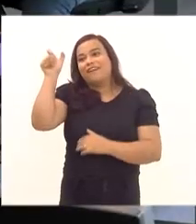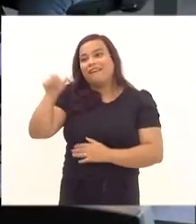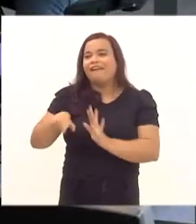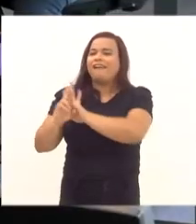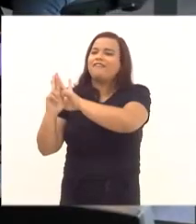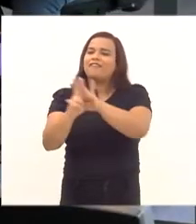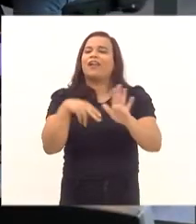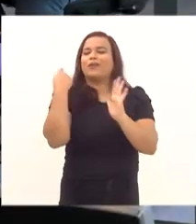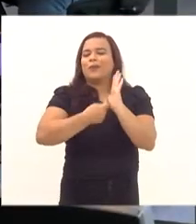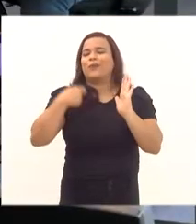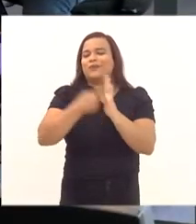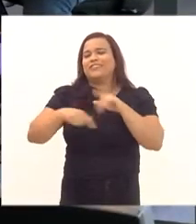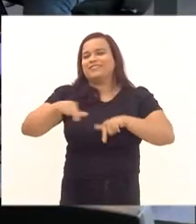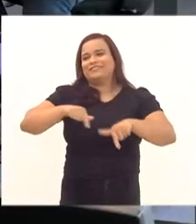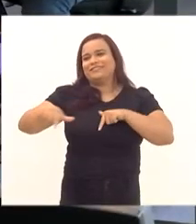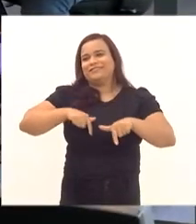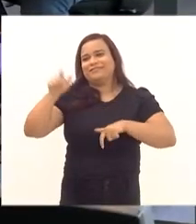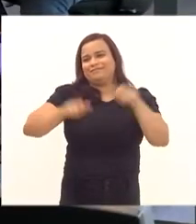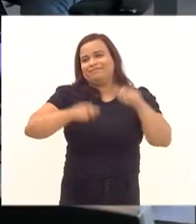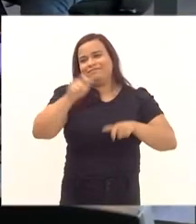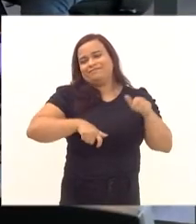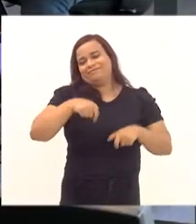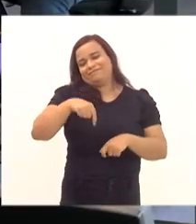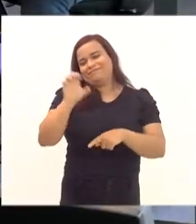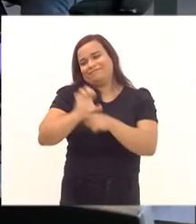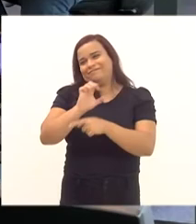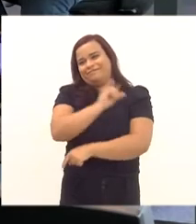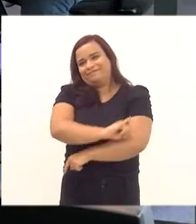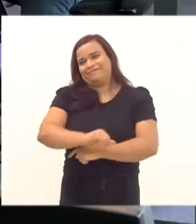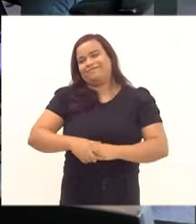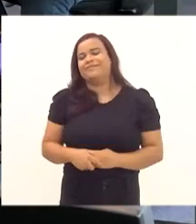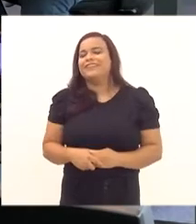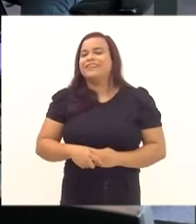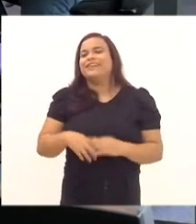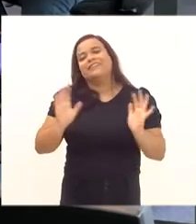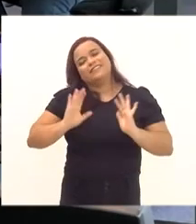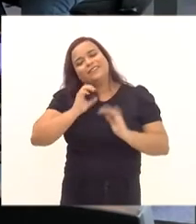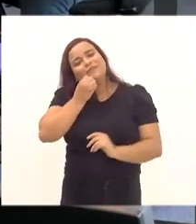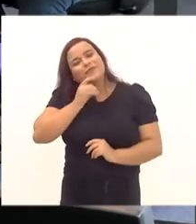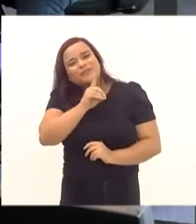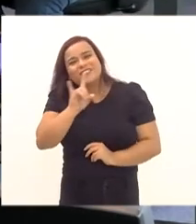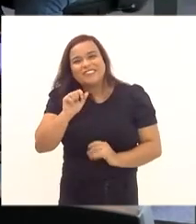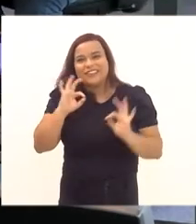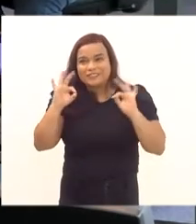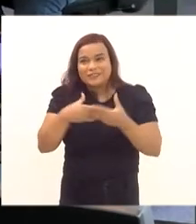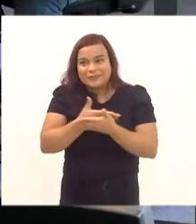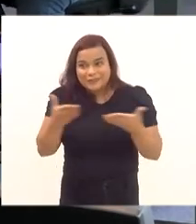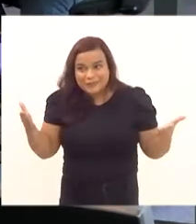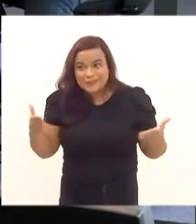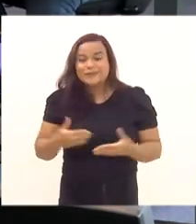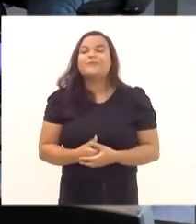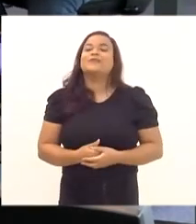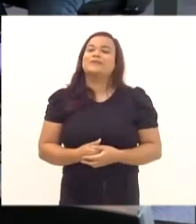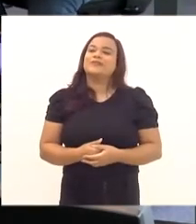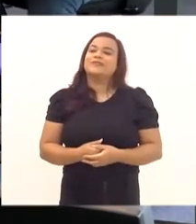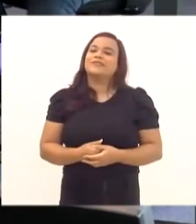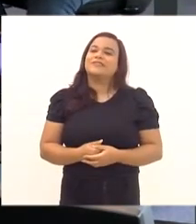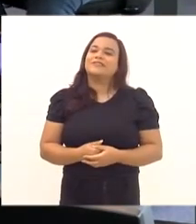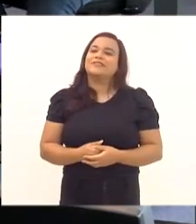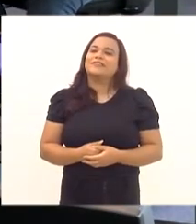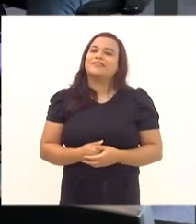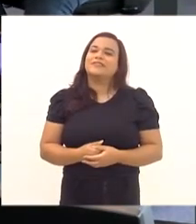da Luta dos trabalhadores e trabalhadoras do Estado do Rio de Janeiro bem bom dia bom dia a todos todas todos